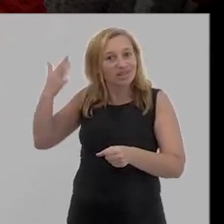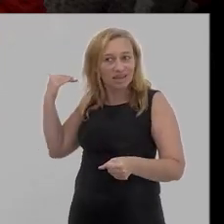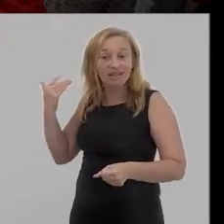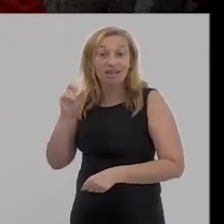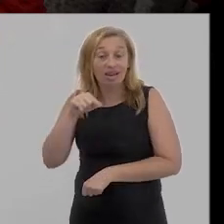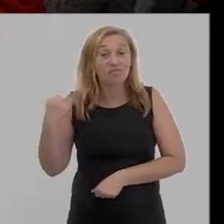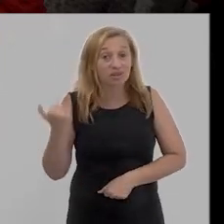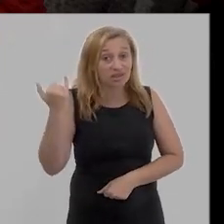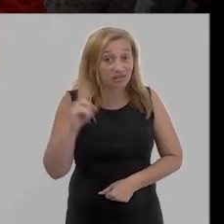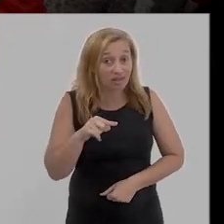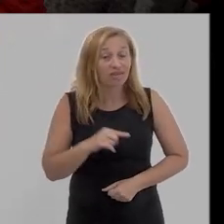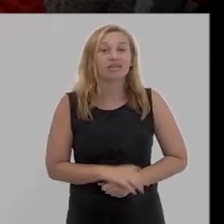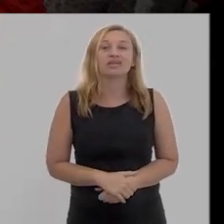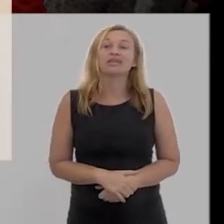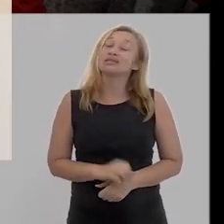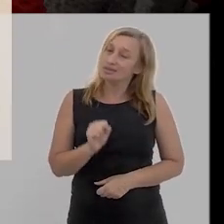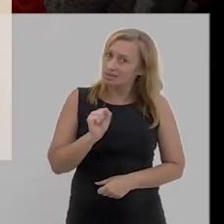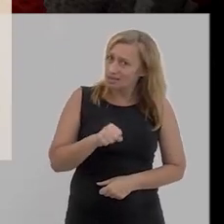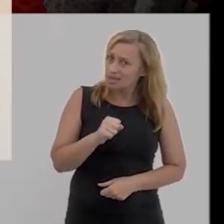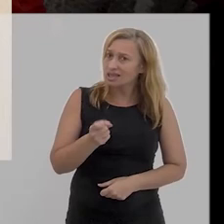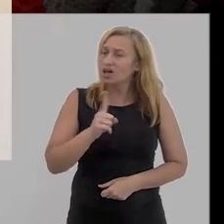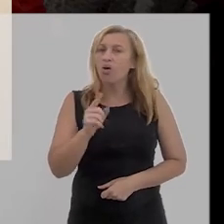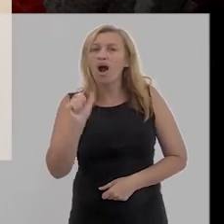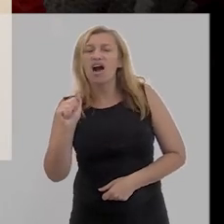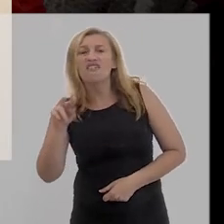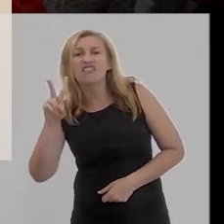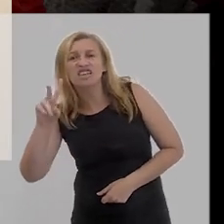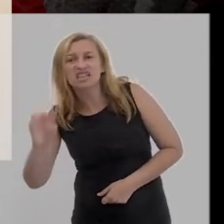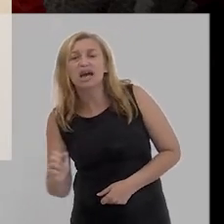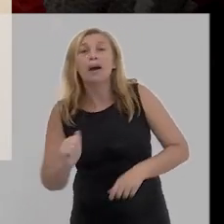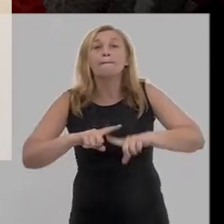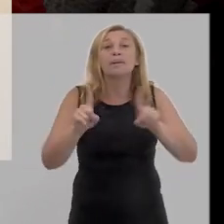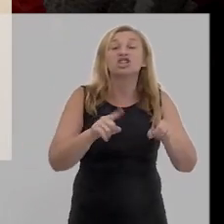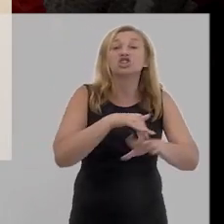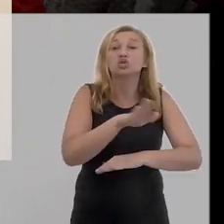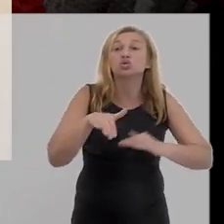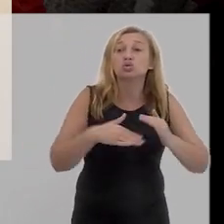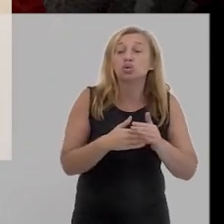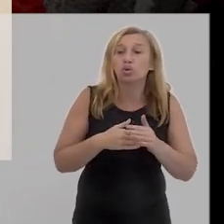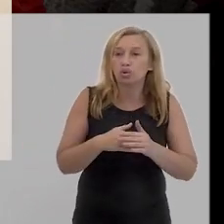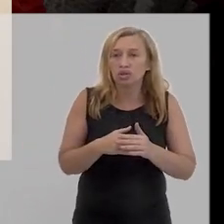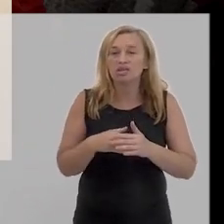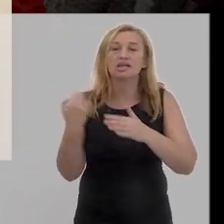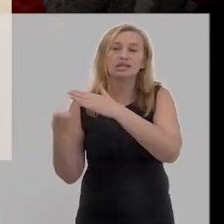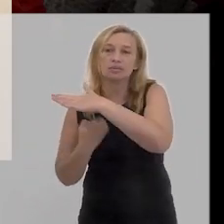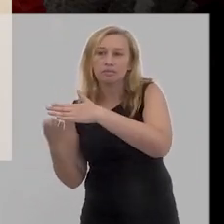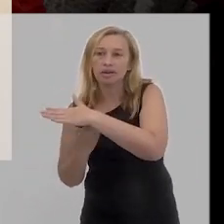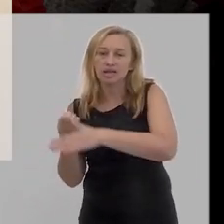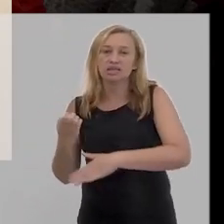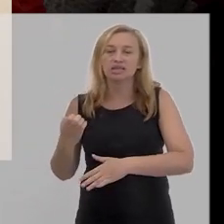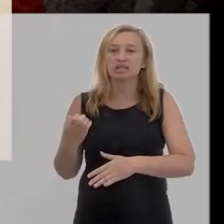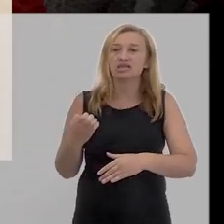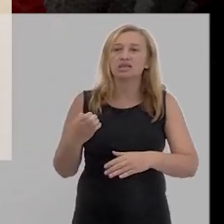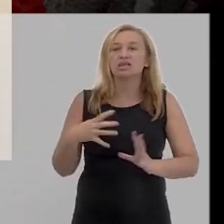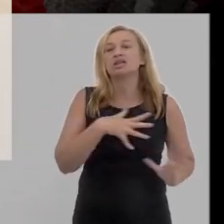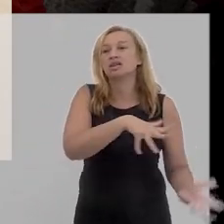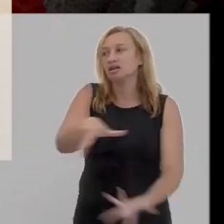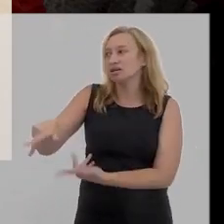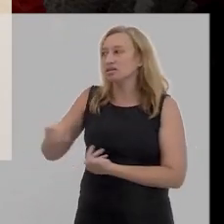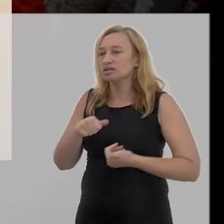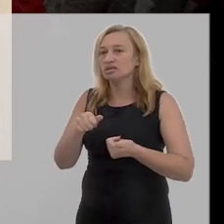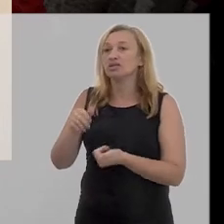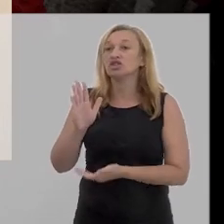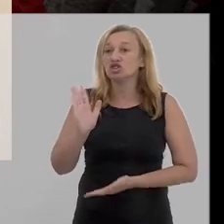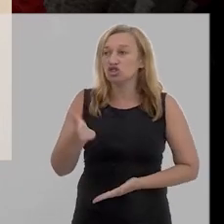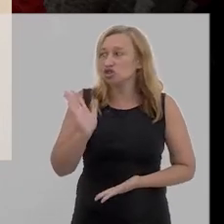que é importante, né? Sim, não só pela Anvisa, mas por todas as agências internacionais de peso, e já é